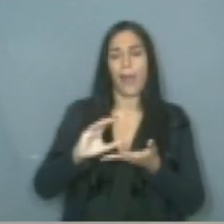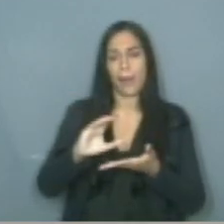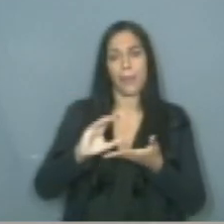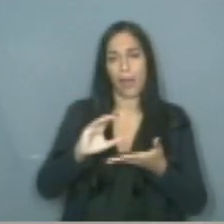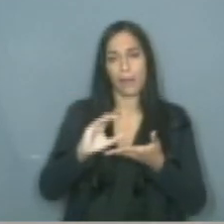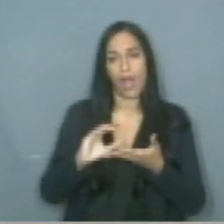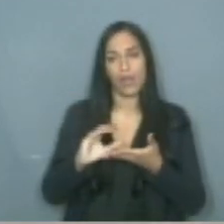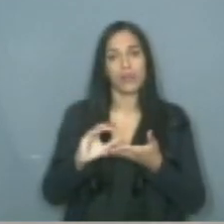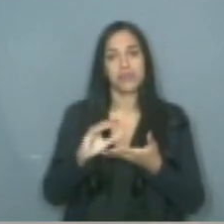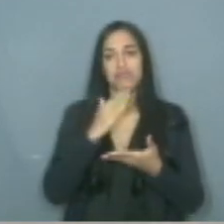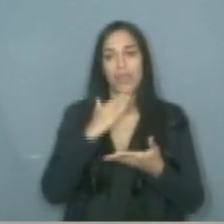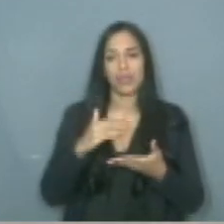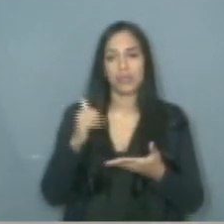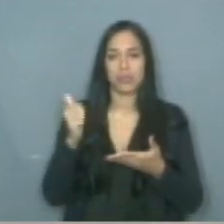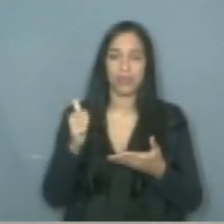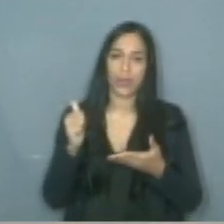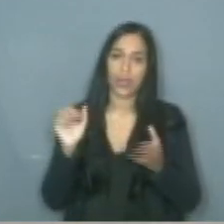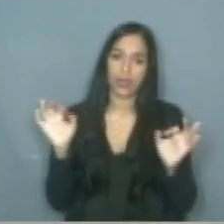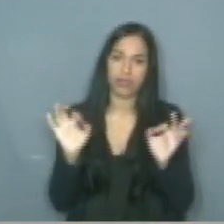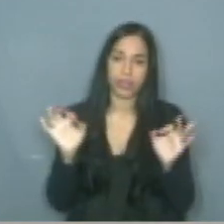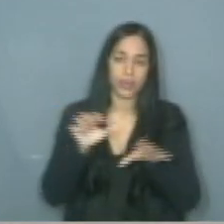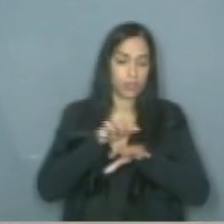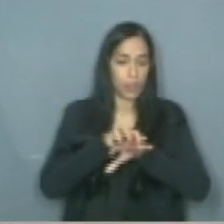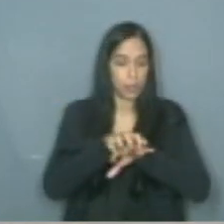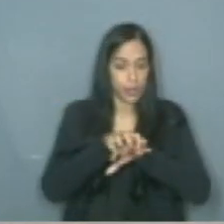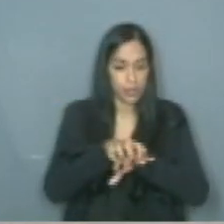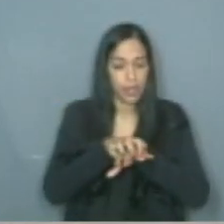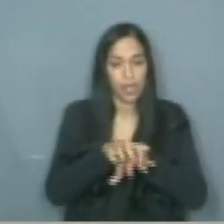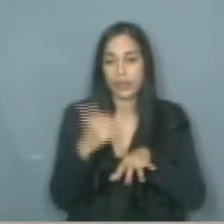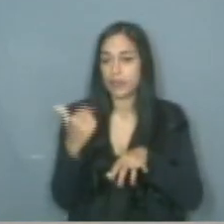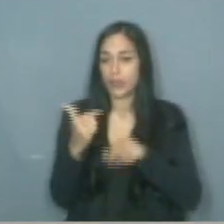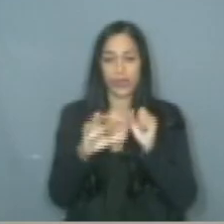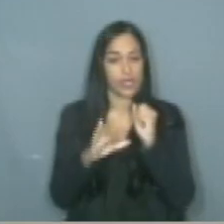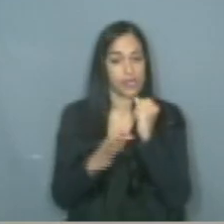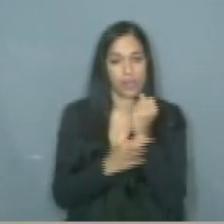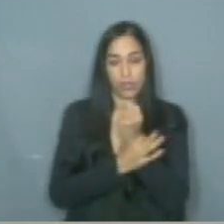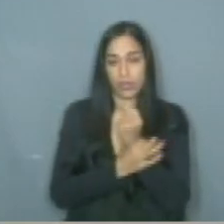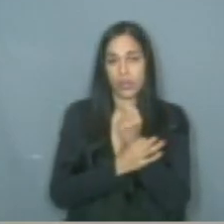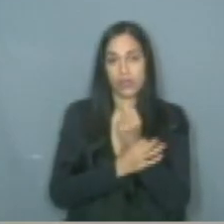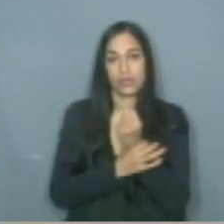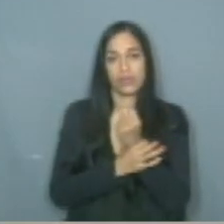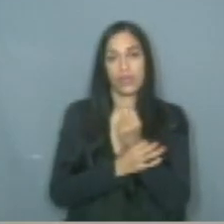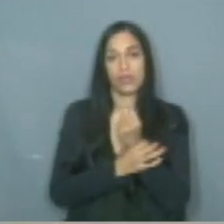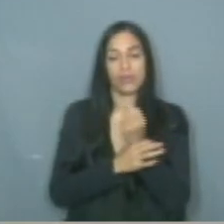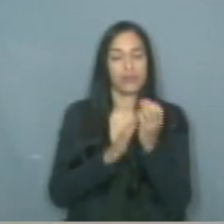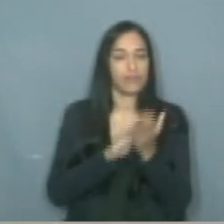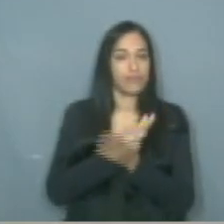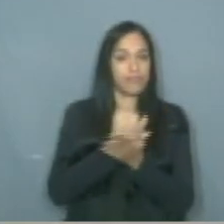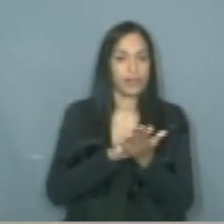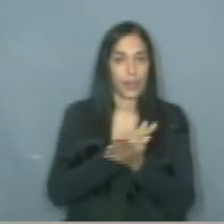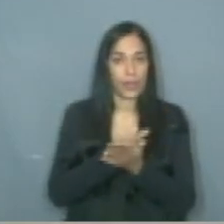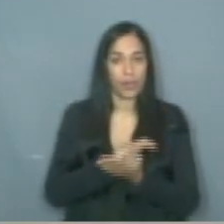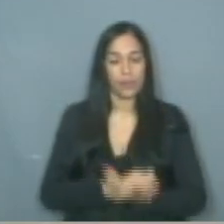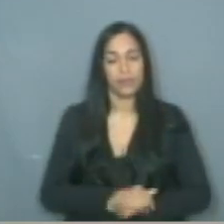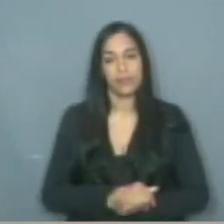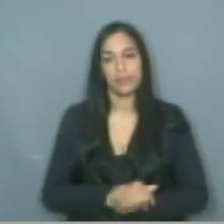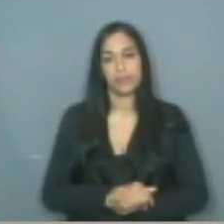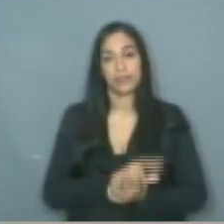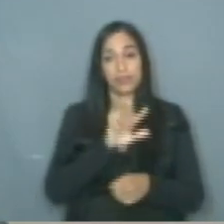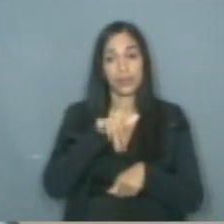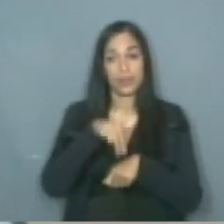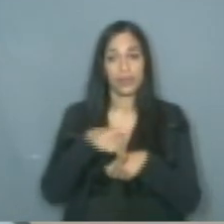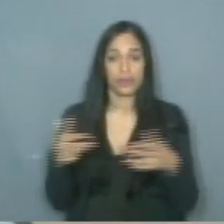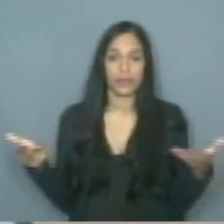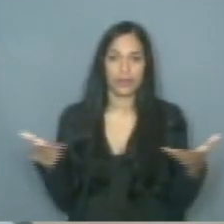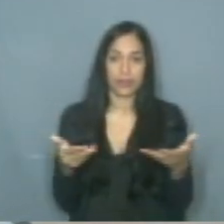contribuinte, mas não melhora mobilidade, não dá segurança ao usuário, nada, presidente. Eu subo essa